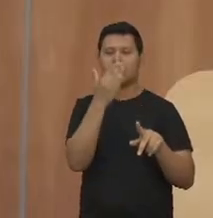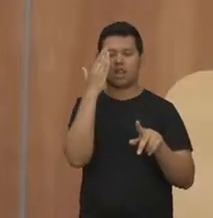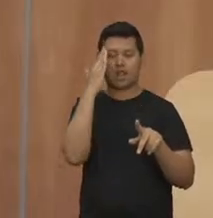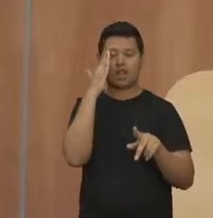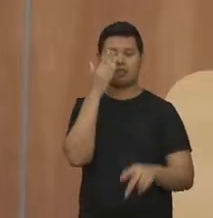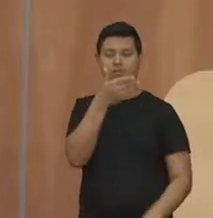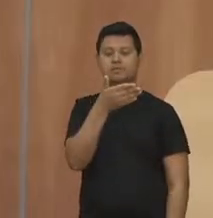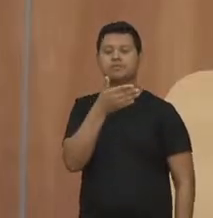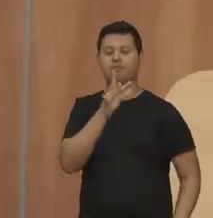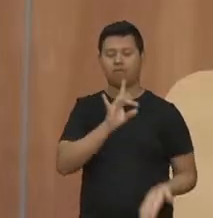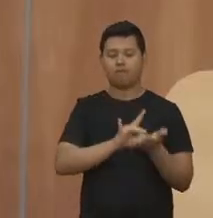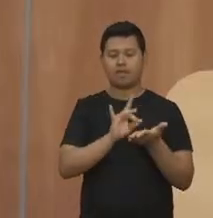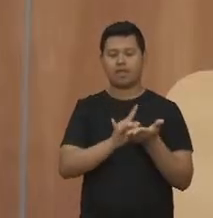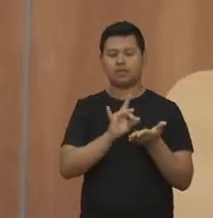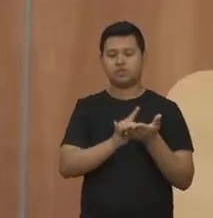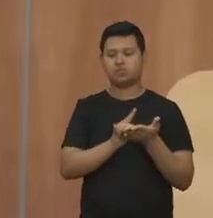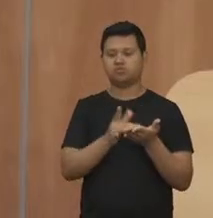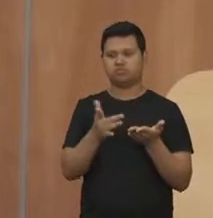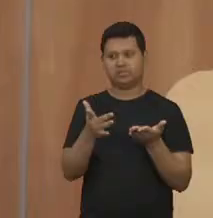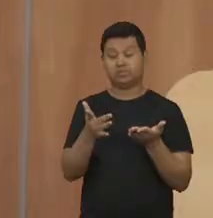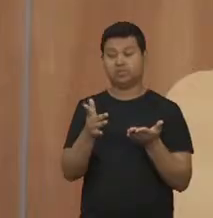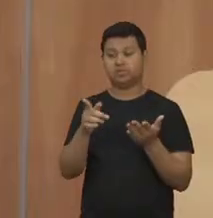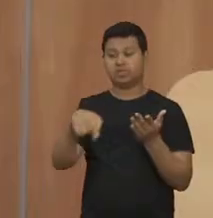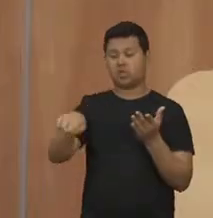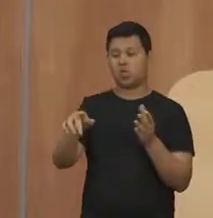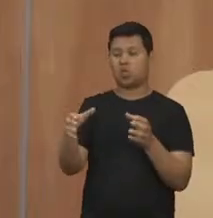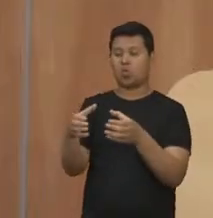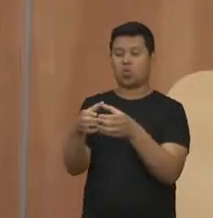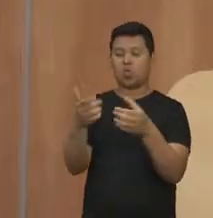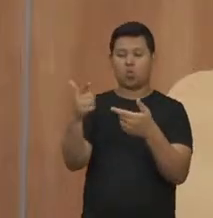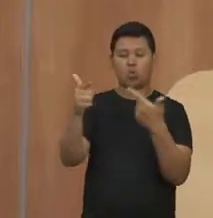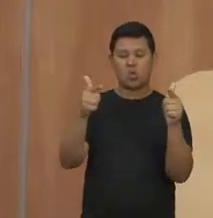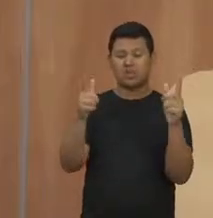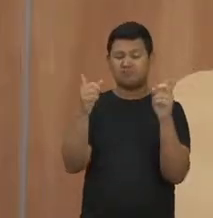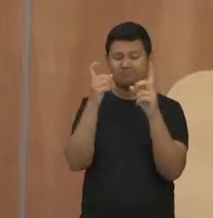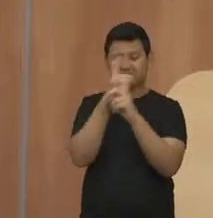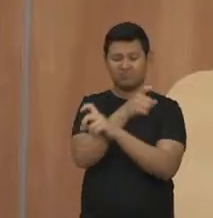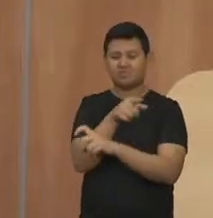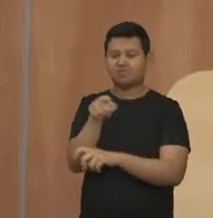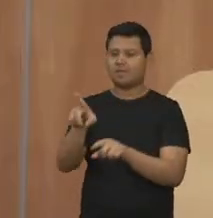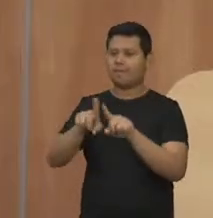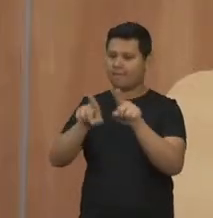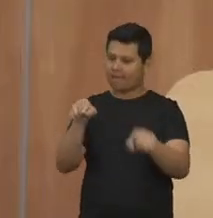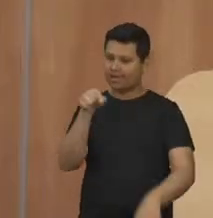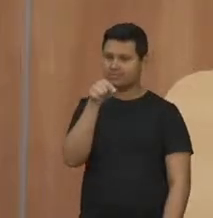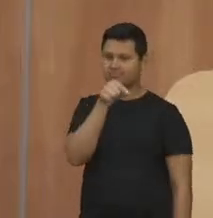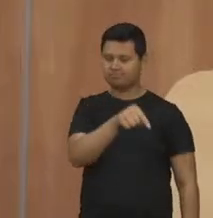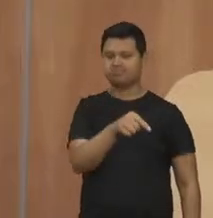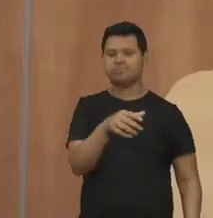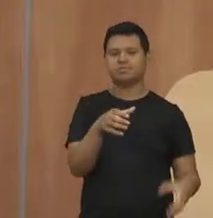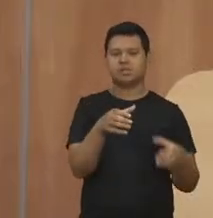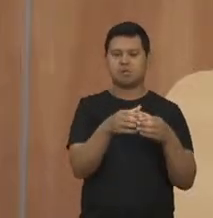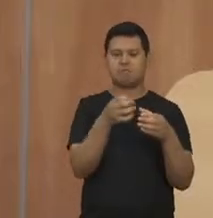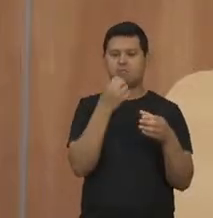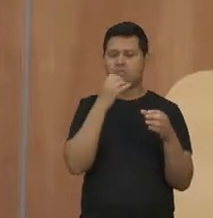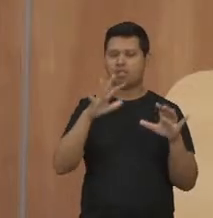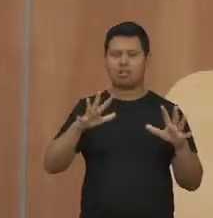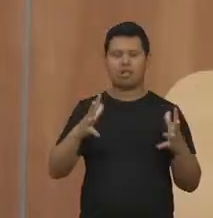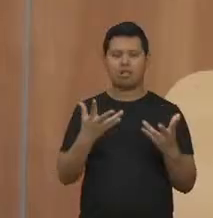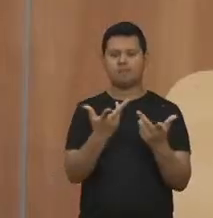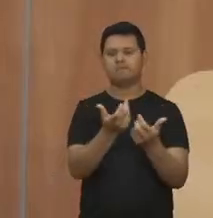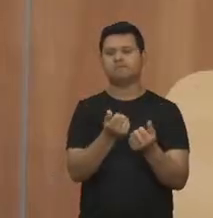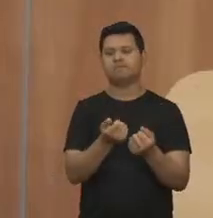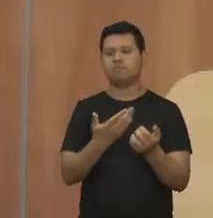verdade isso. Estou falando sério, que a gente pegou cada turma que era difícil. O pessoal aprontava, mas a turma deles era maravilhosa. E a